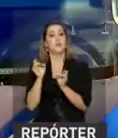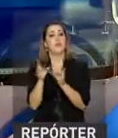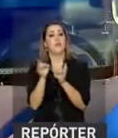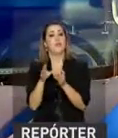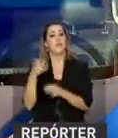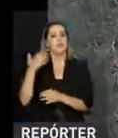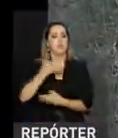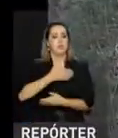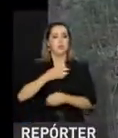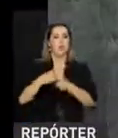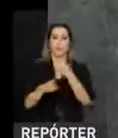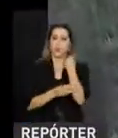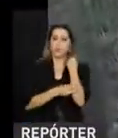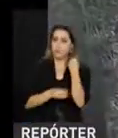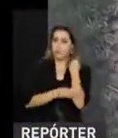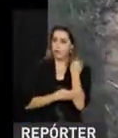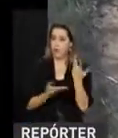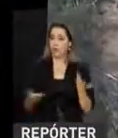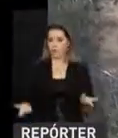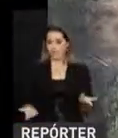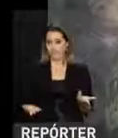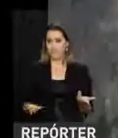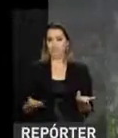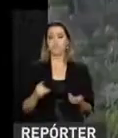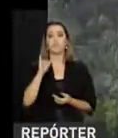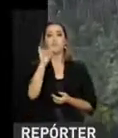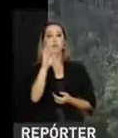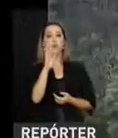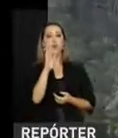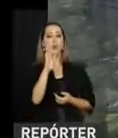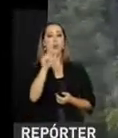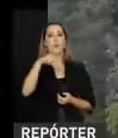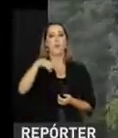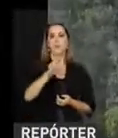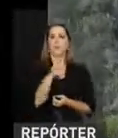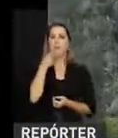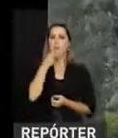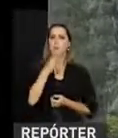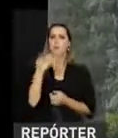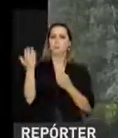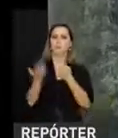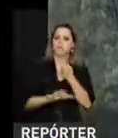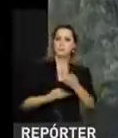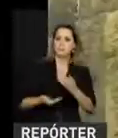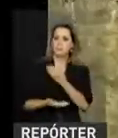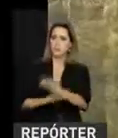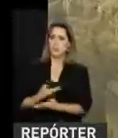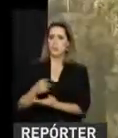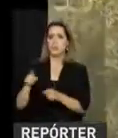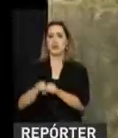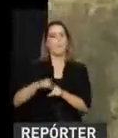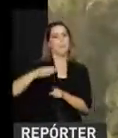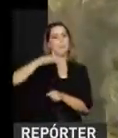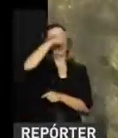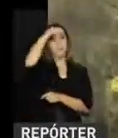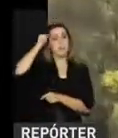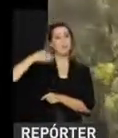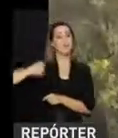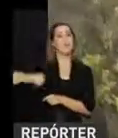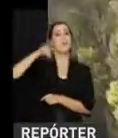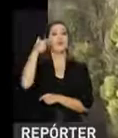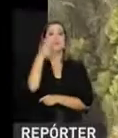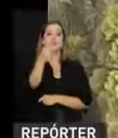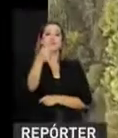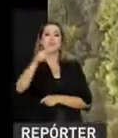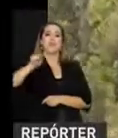de madeiras. Segundo o IBAMA, em 2016, o desmatamento na região amazônica ultrapassou 7